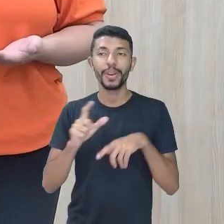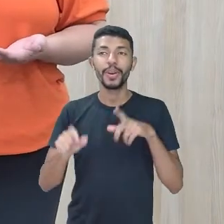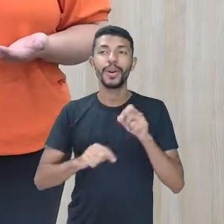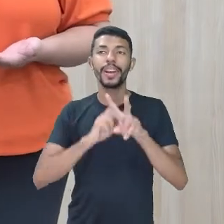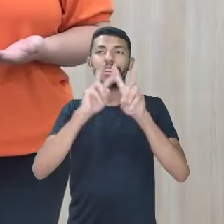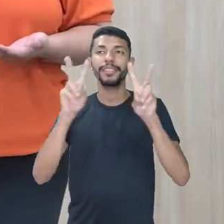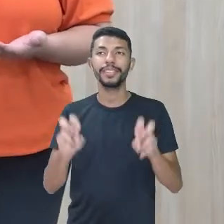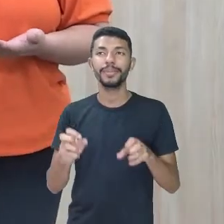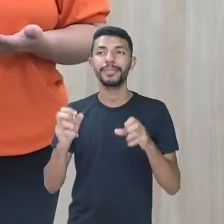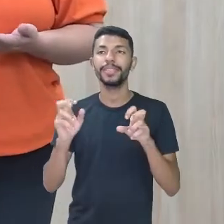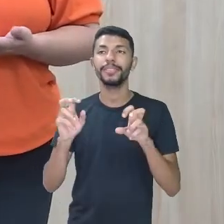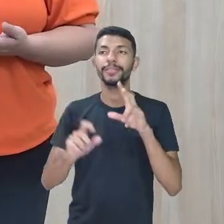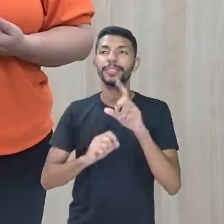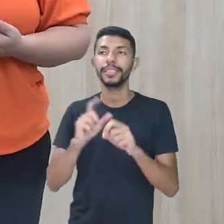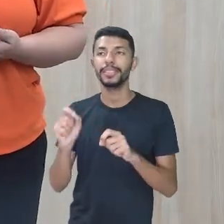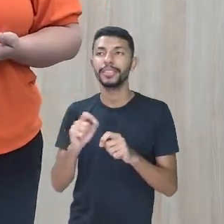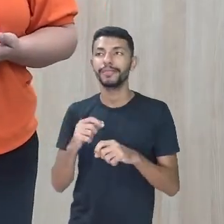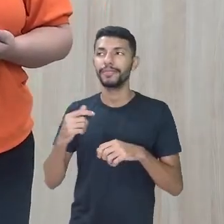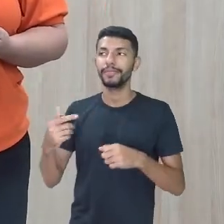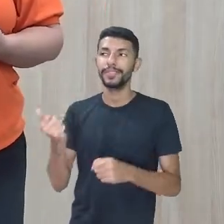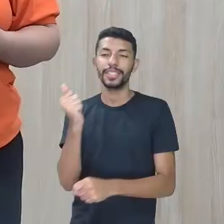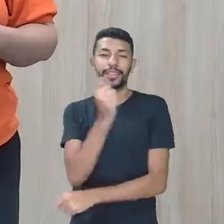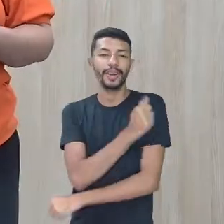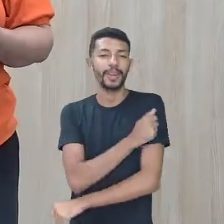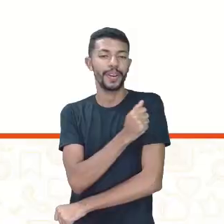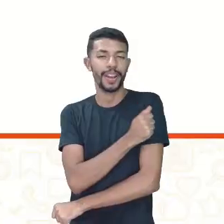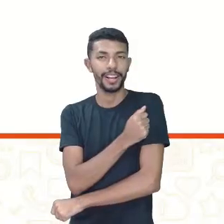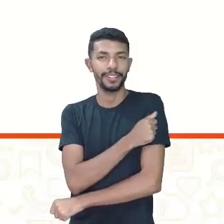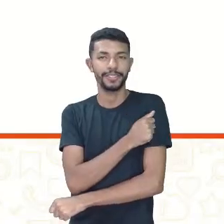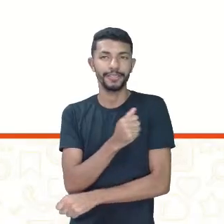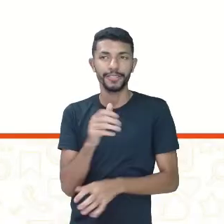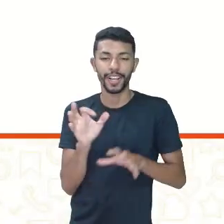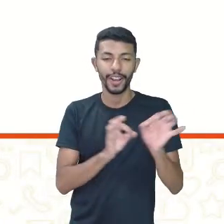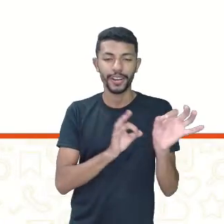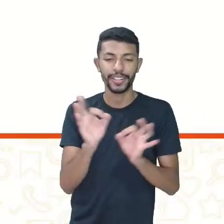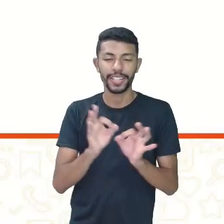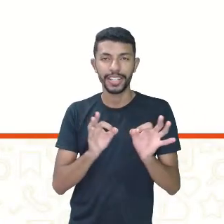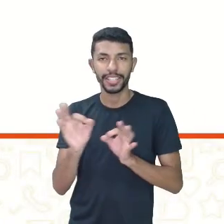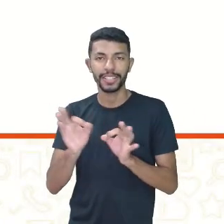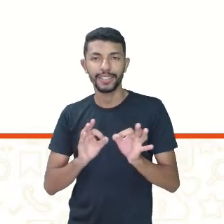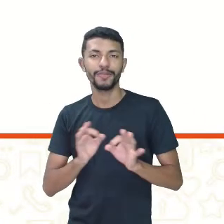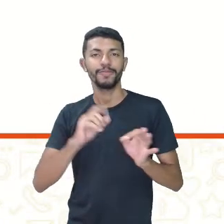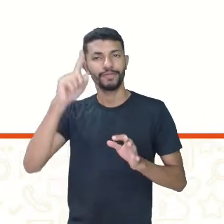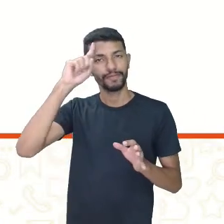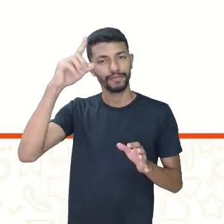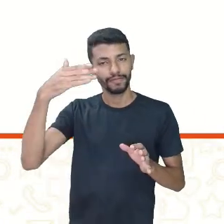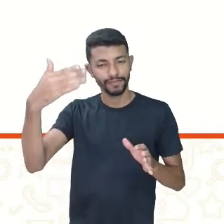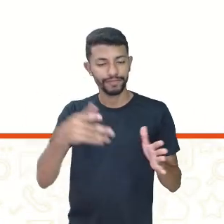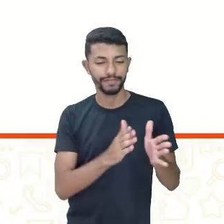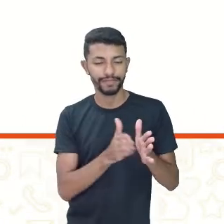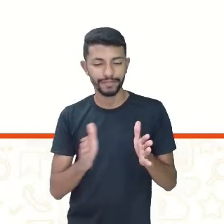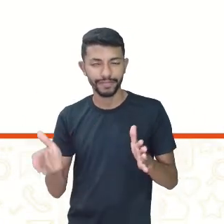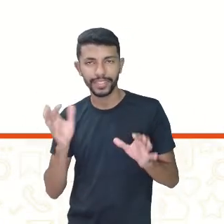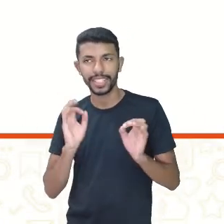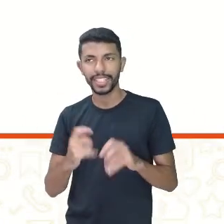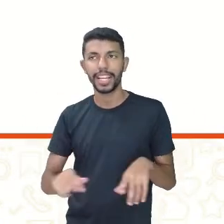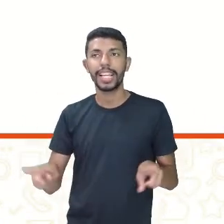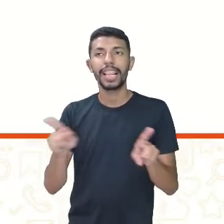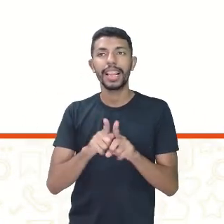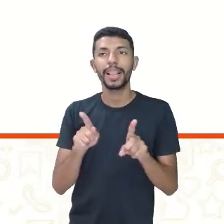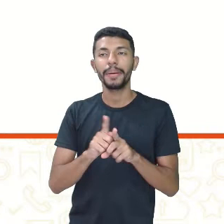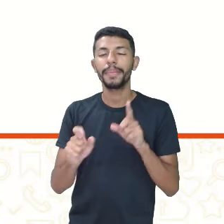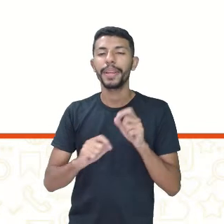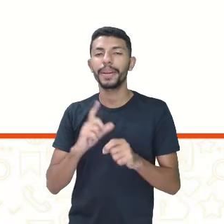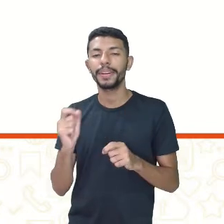tema sobre os estudantes, não é? A organização da rotina do professor da sala de recurso. Falamos no